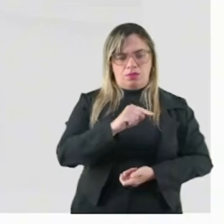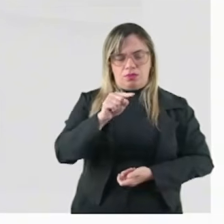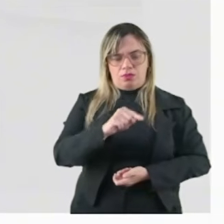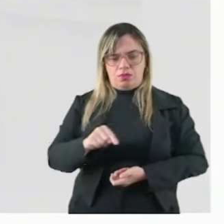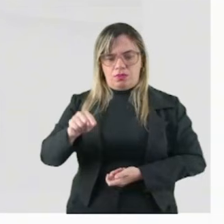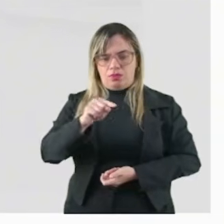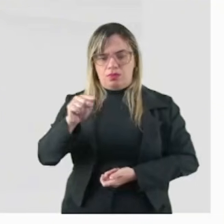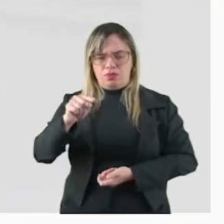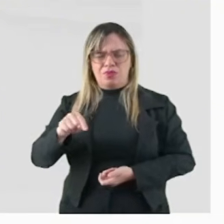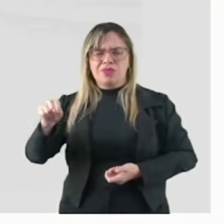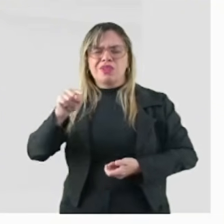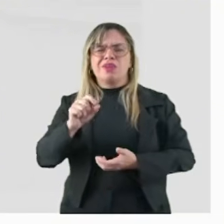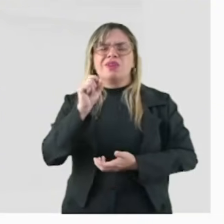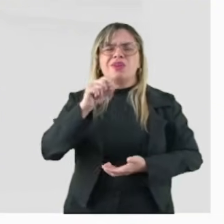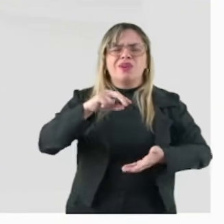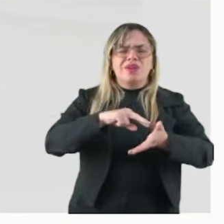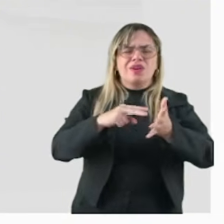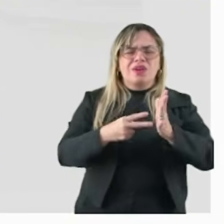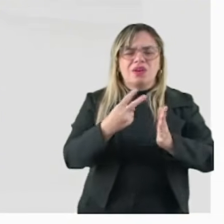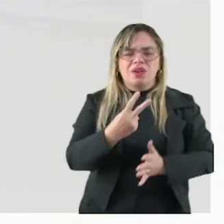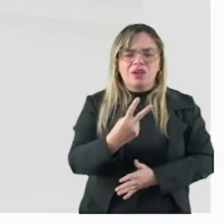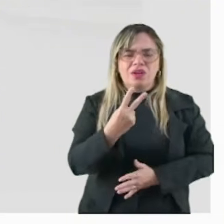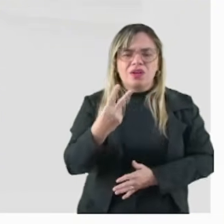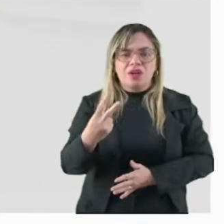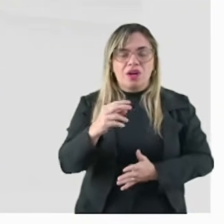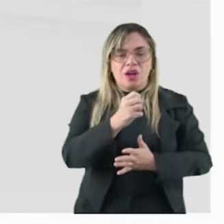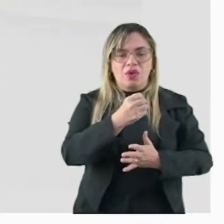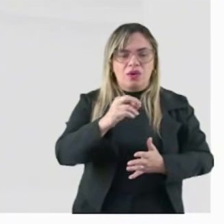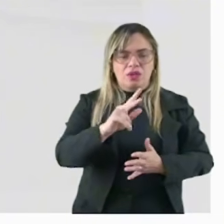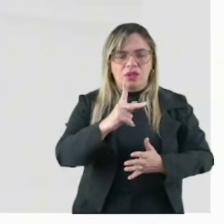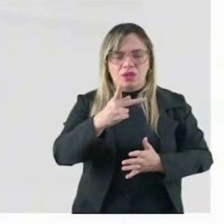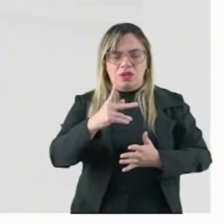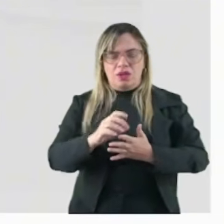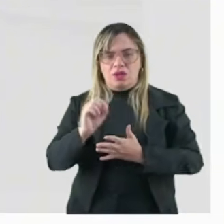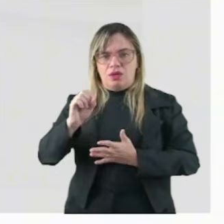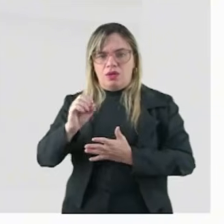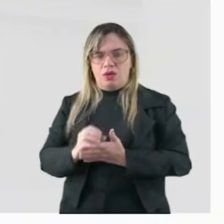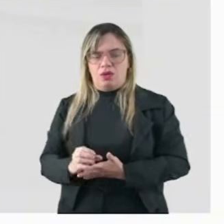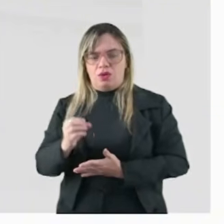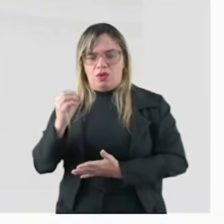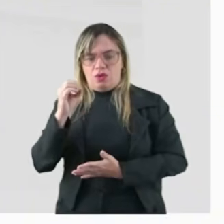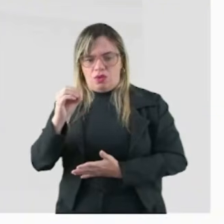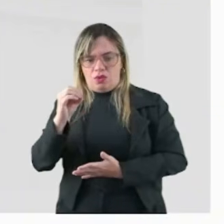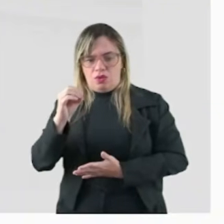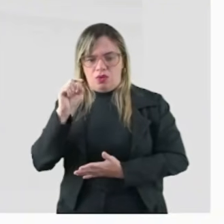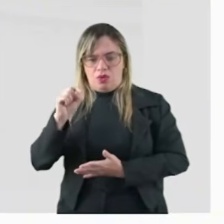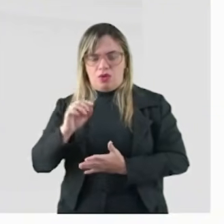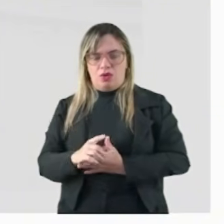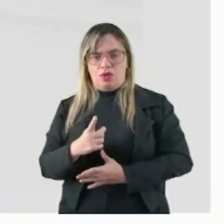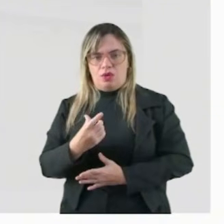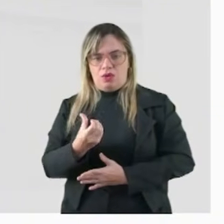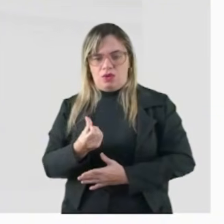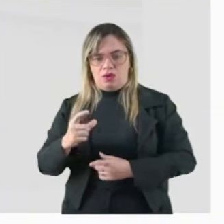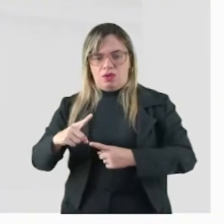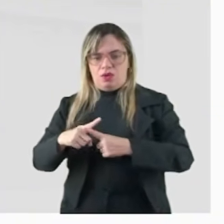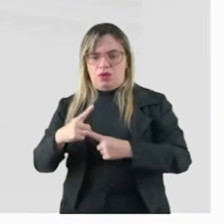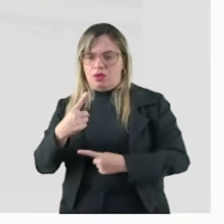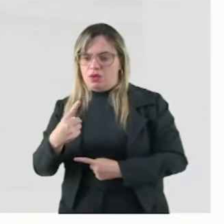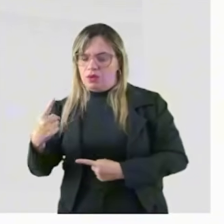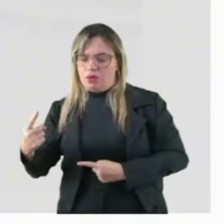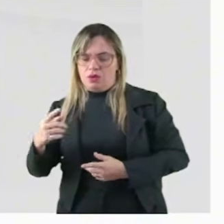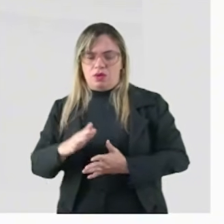saiu 22? A quantidade de hidrogênio, ó. E o oxigênio aqui, 16 vezes 11. Minha